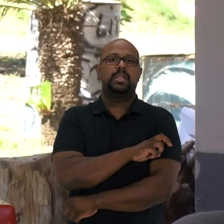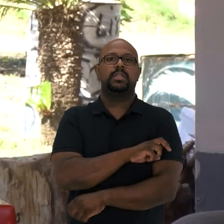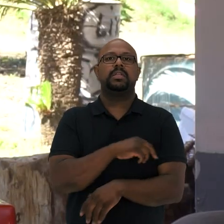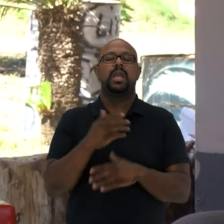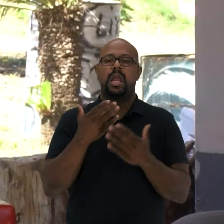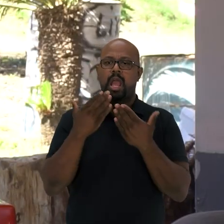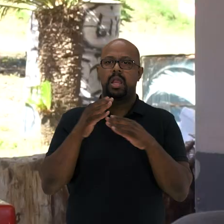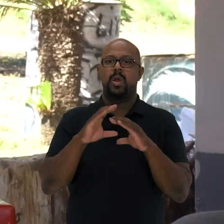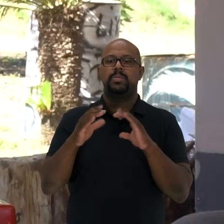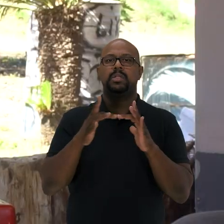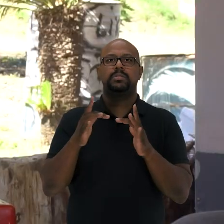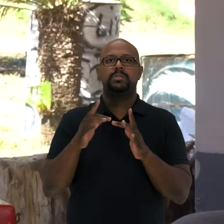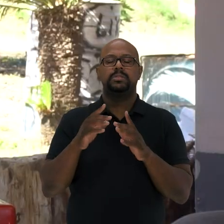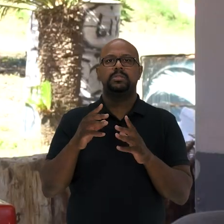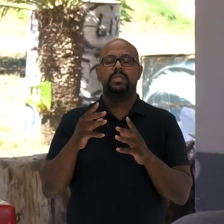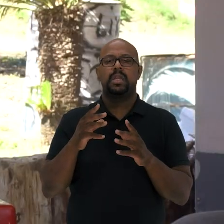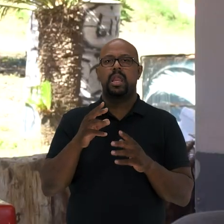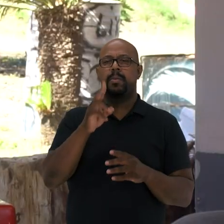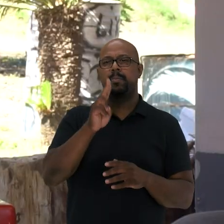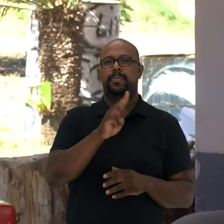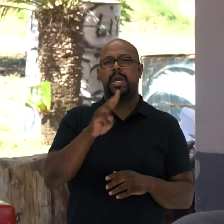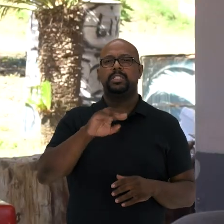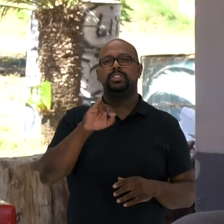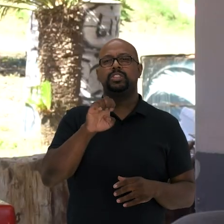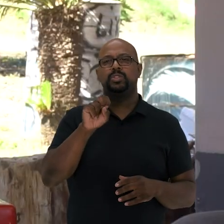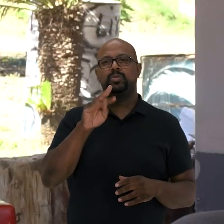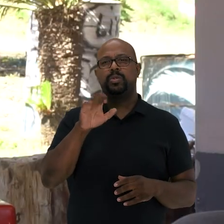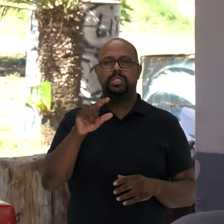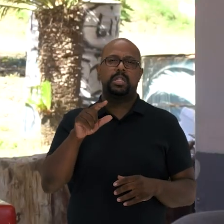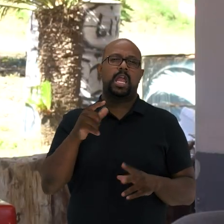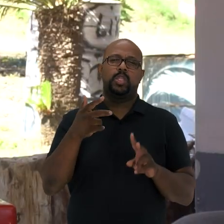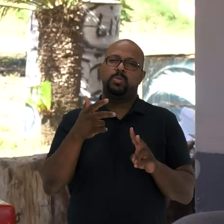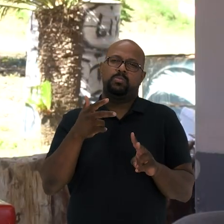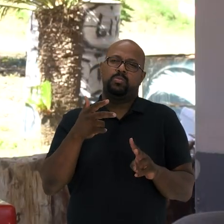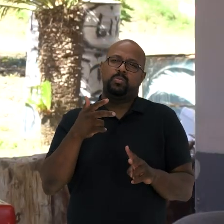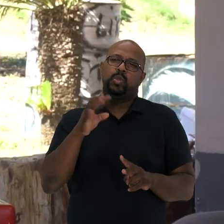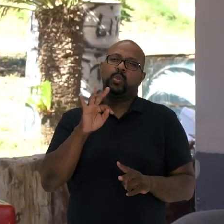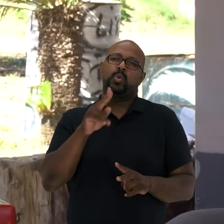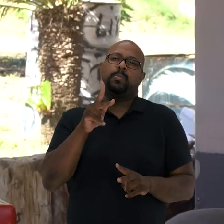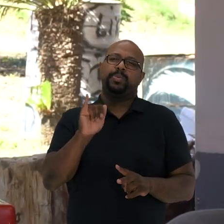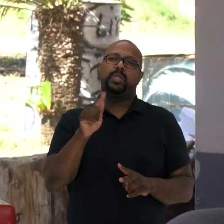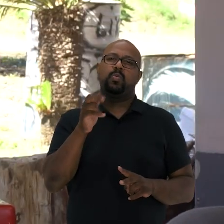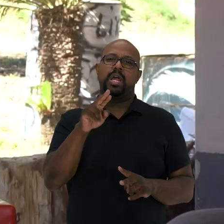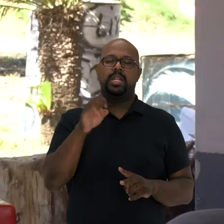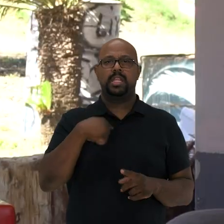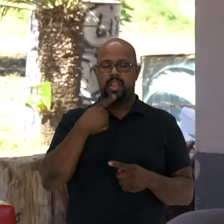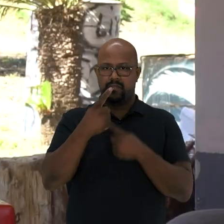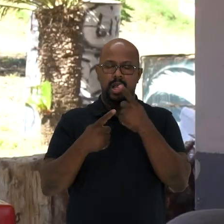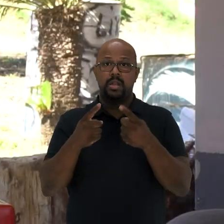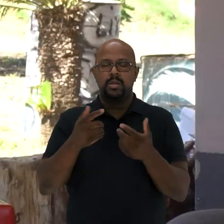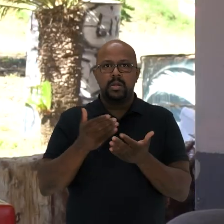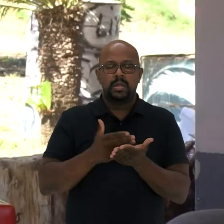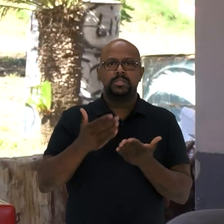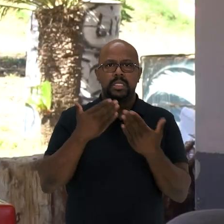e aí uma comunicação de um padre jesuíta que falava em língua tupi-guarani, não sei bem que língua era, e que o Ira